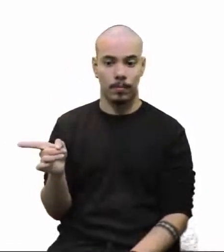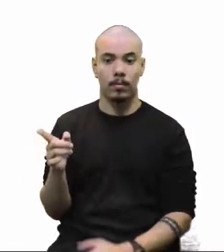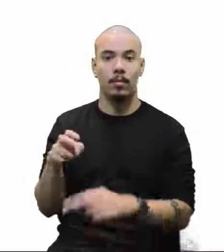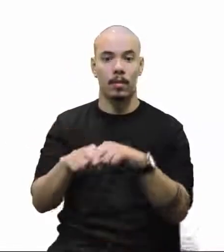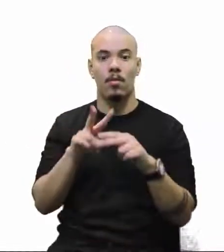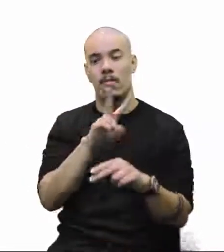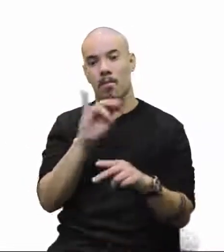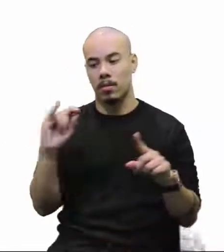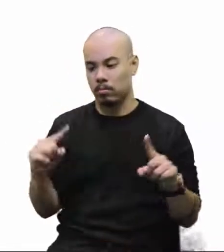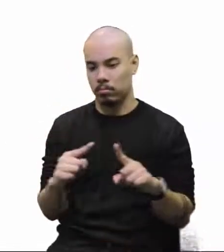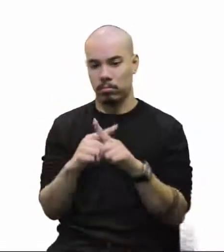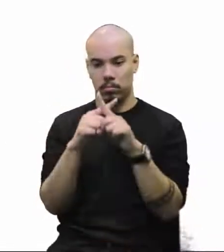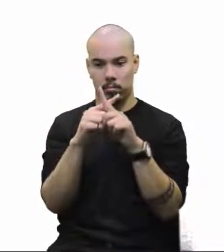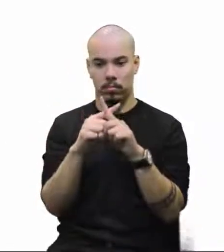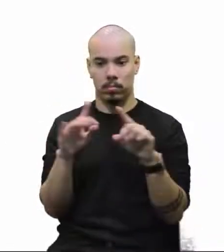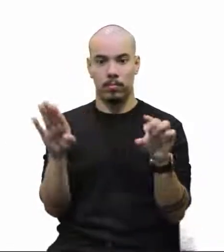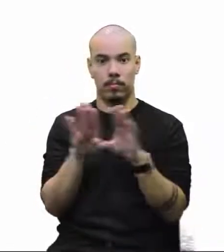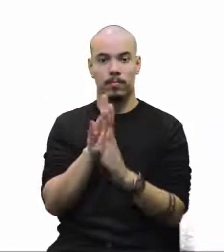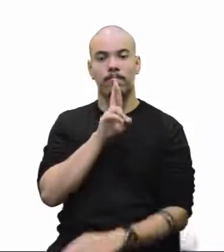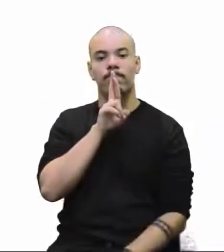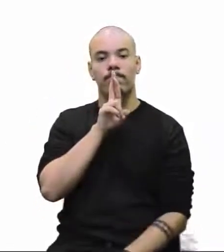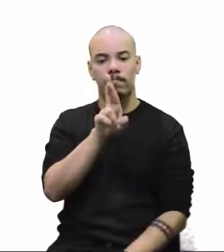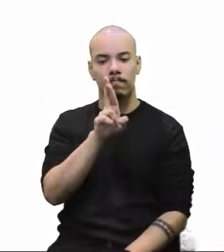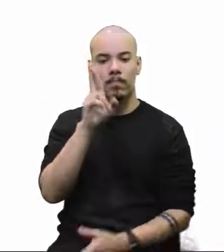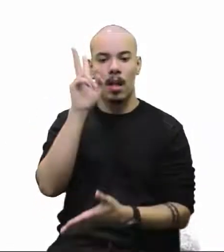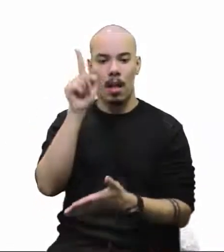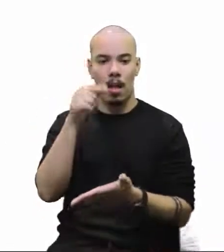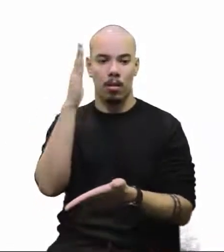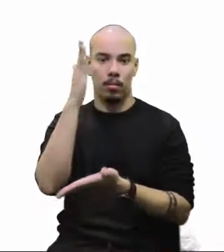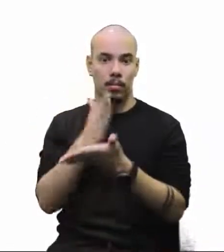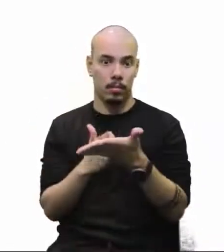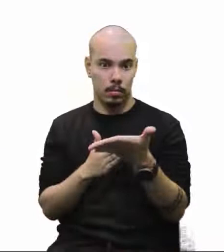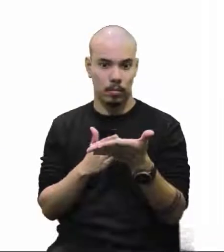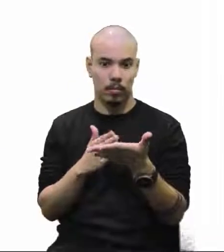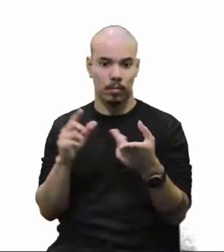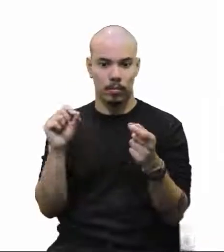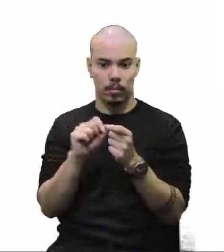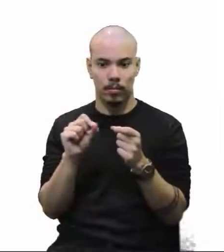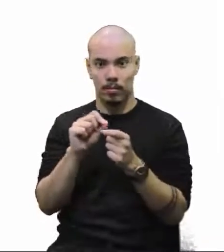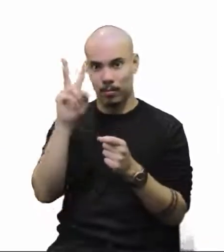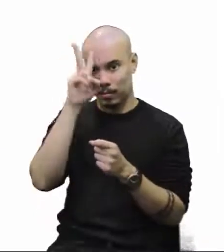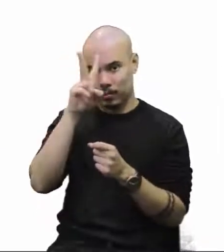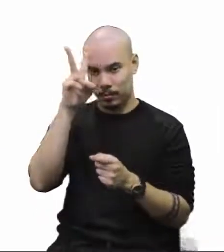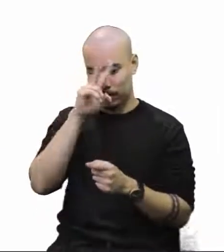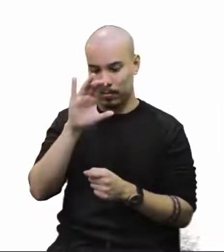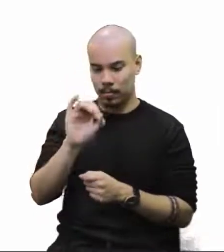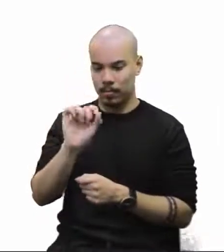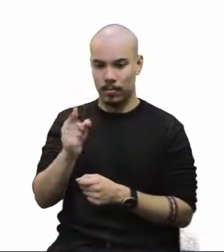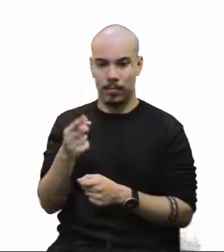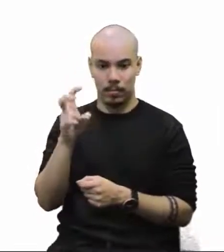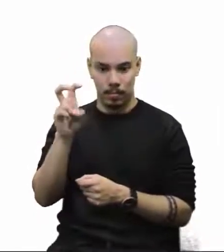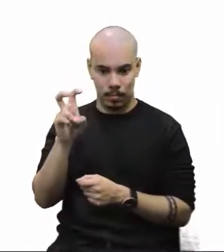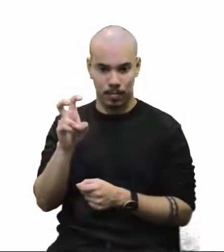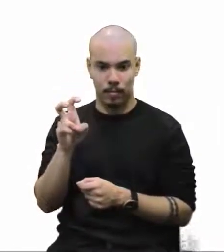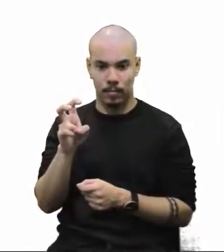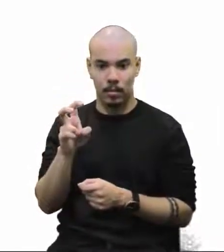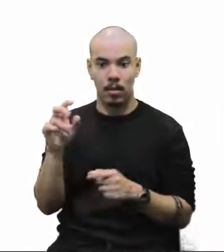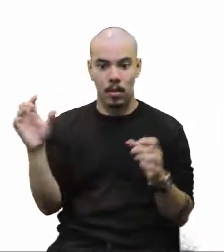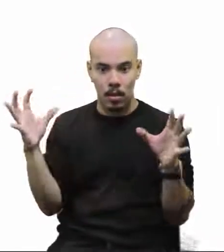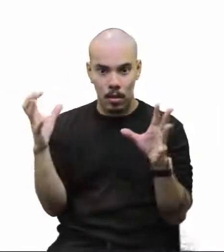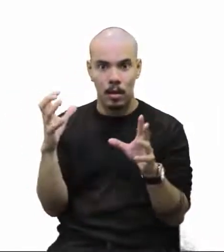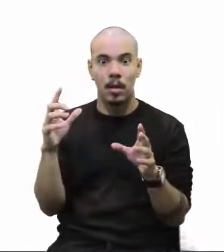vai multiplicar e o resultado vai ser a metade quando você multiplicar por meio, né? Então, você vai pegar 5 vezes 6